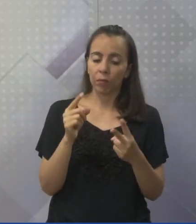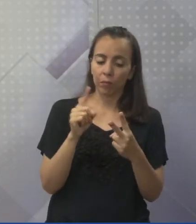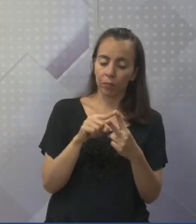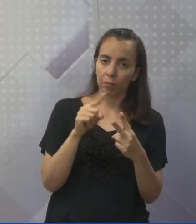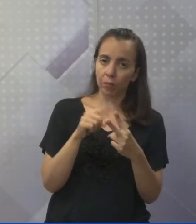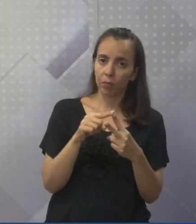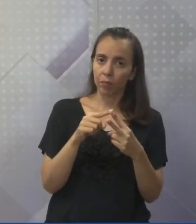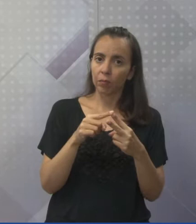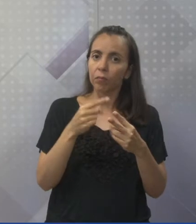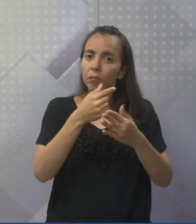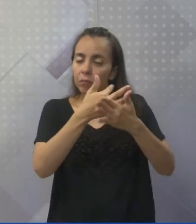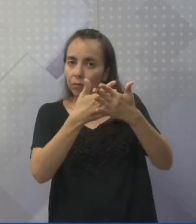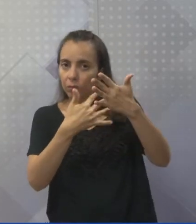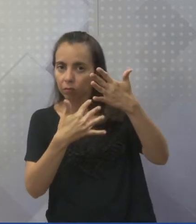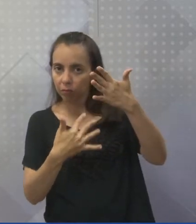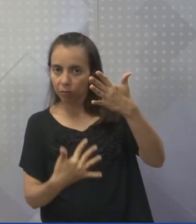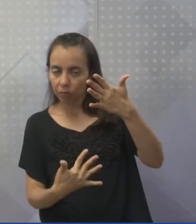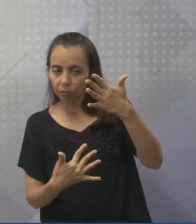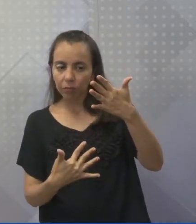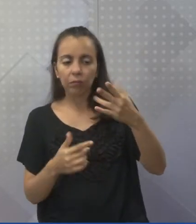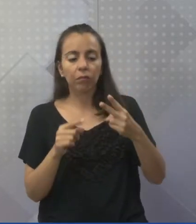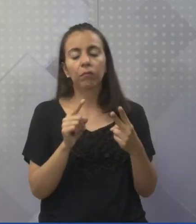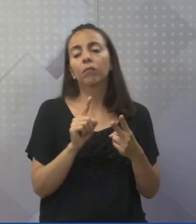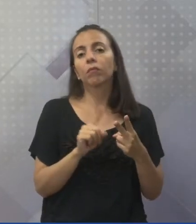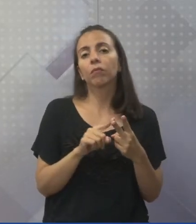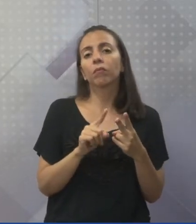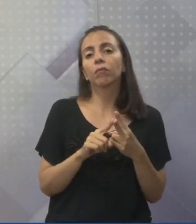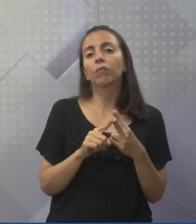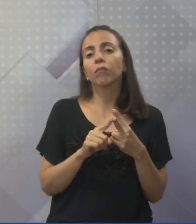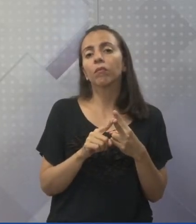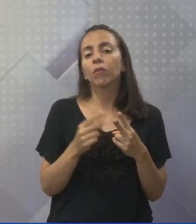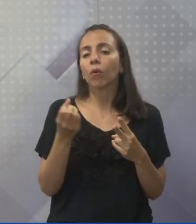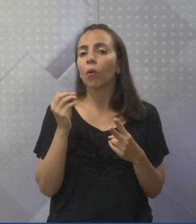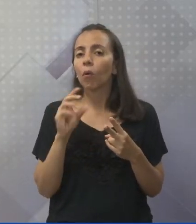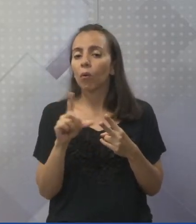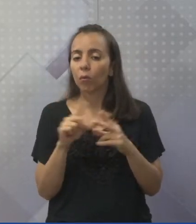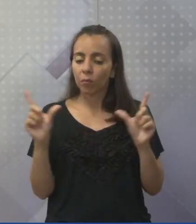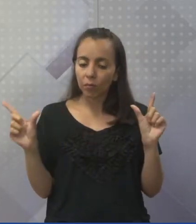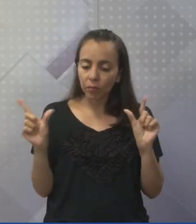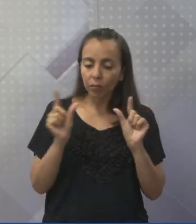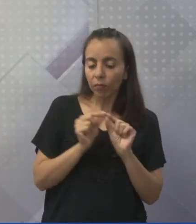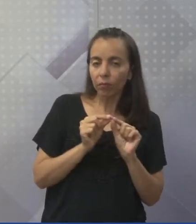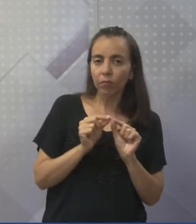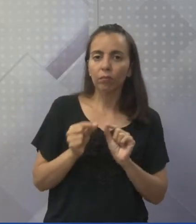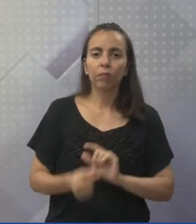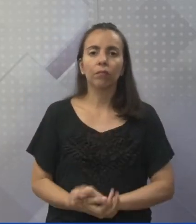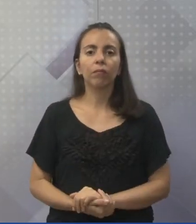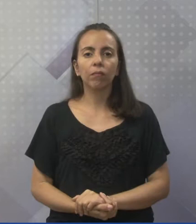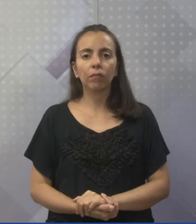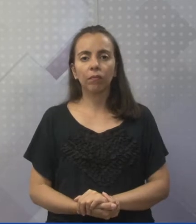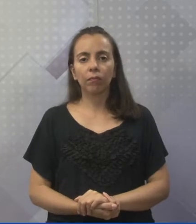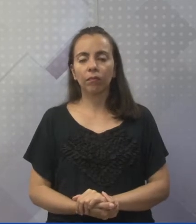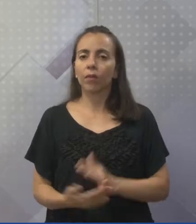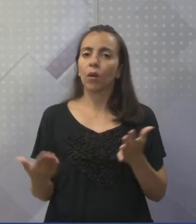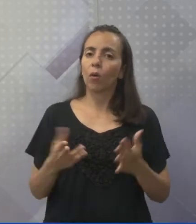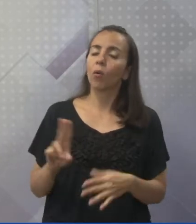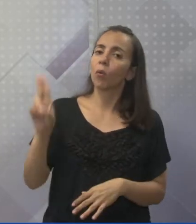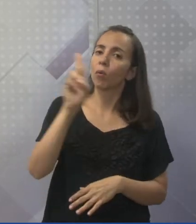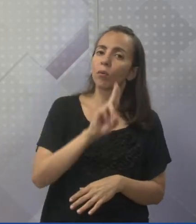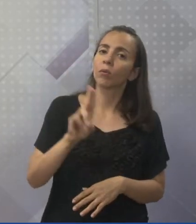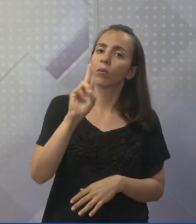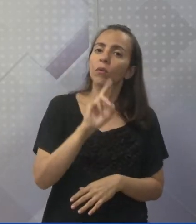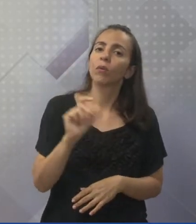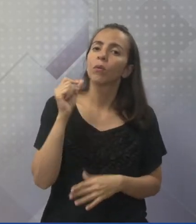forma extensa, negative full form, ou negative contracted. Então, no momento agora, iremos